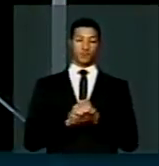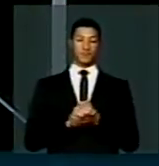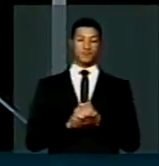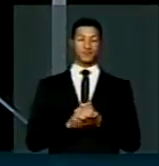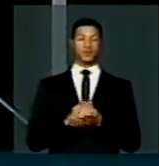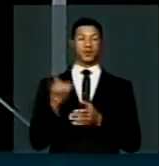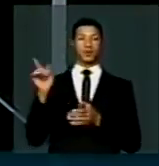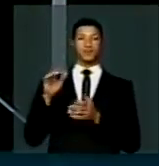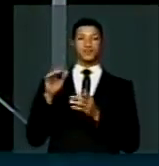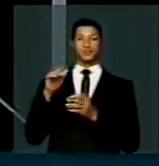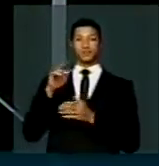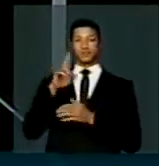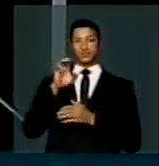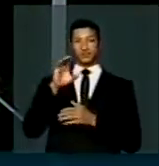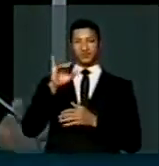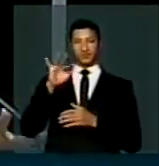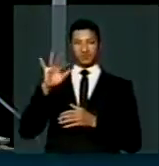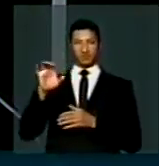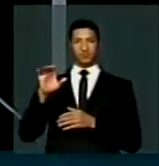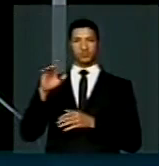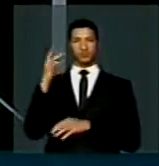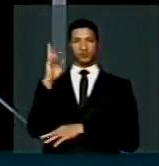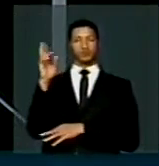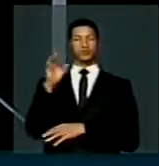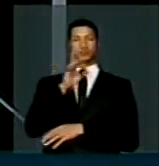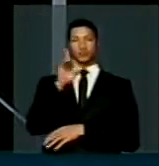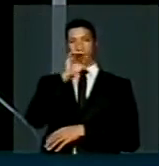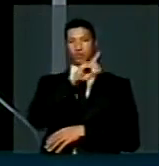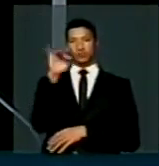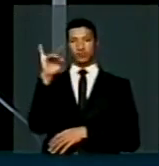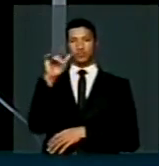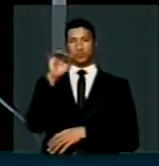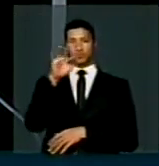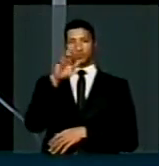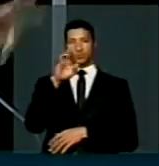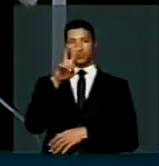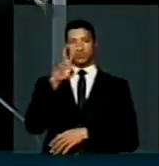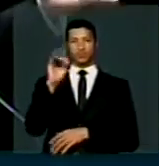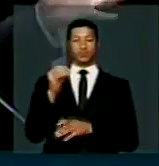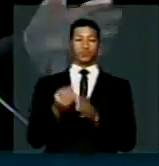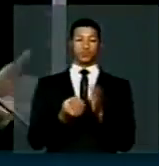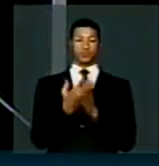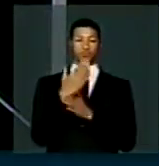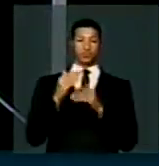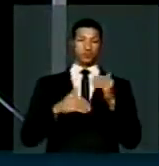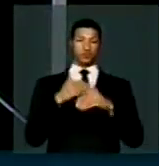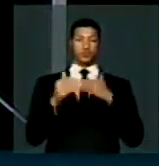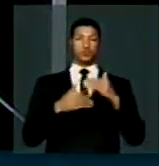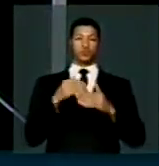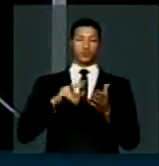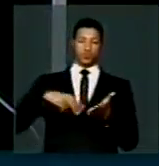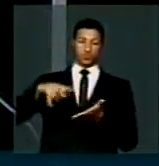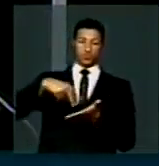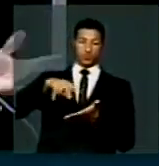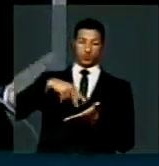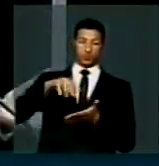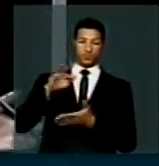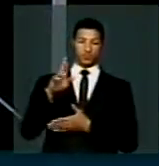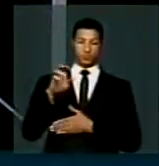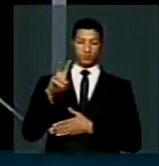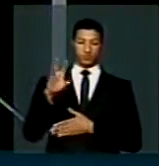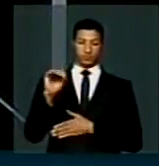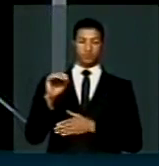em Recife, domingo, no dia do frevo, foi inaugurado o Passo do Frevo.